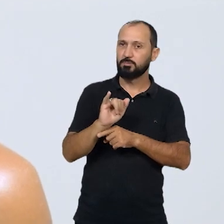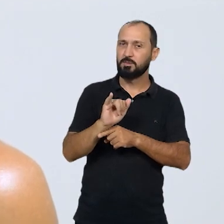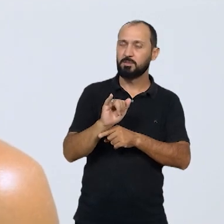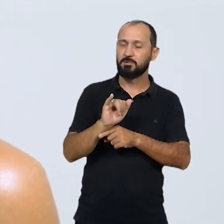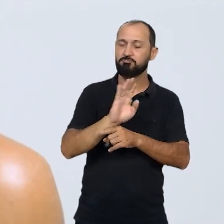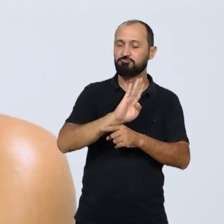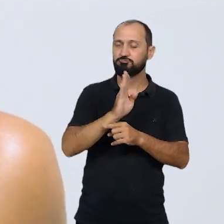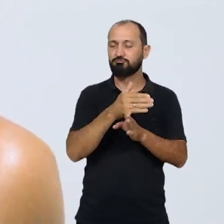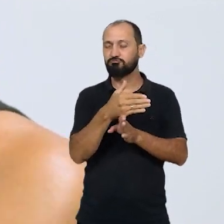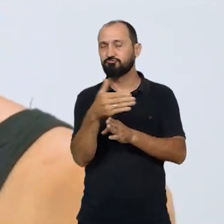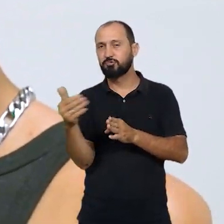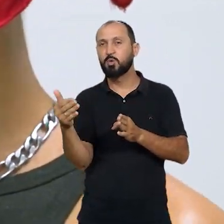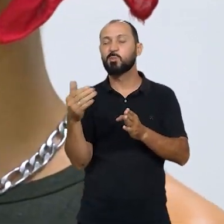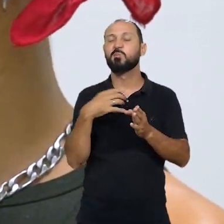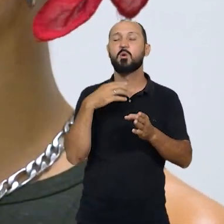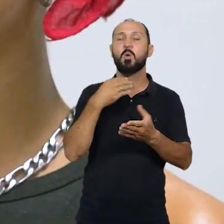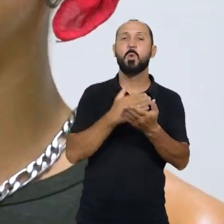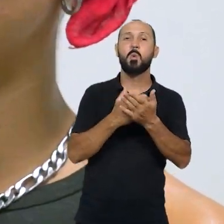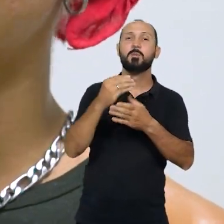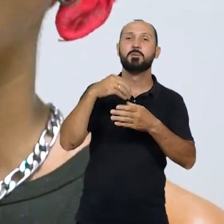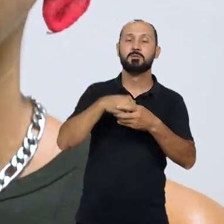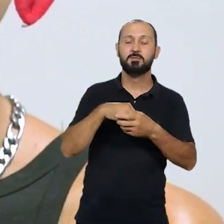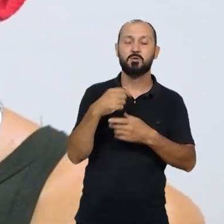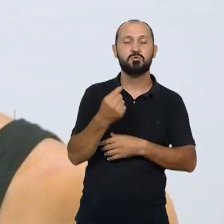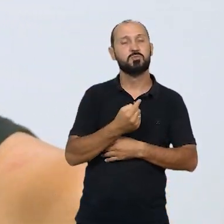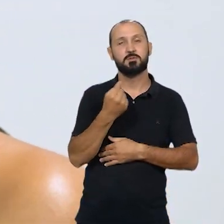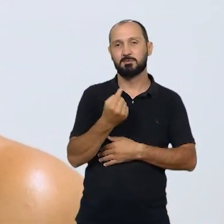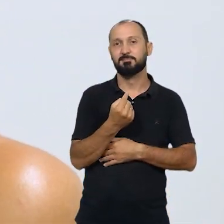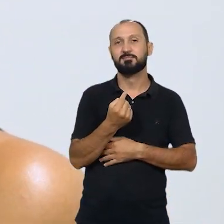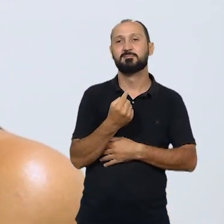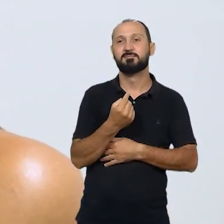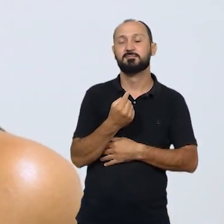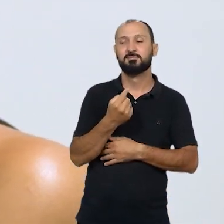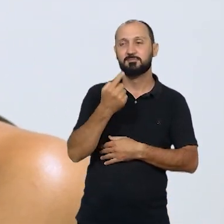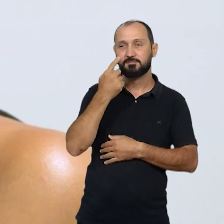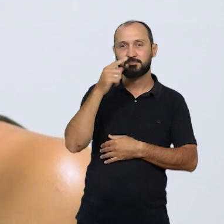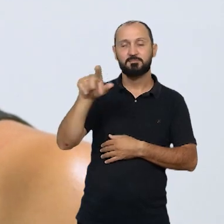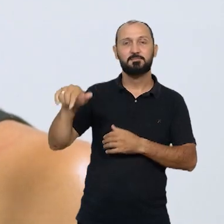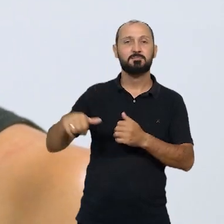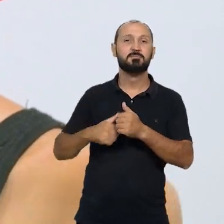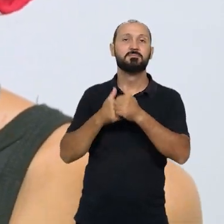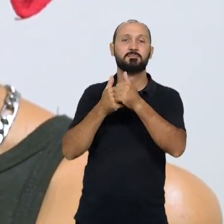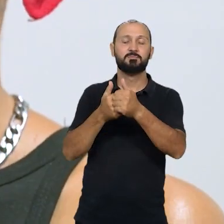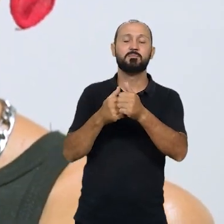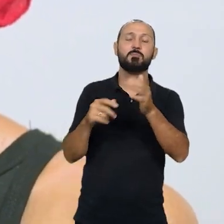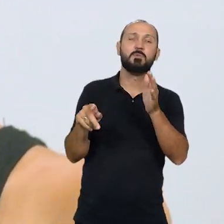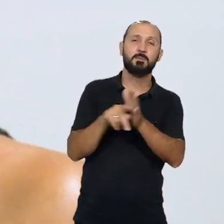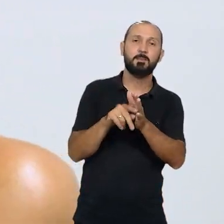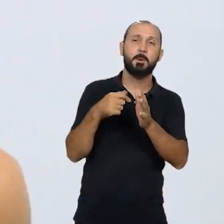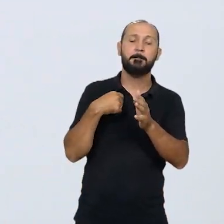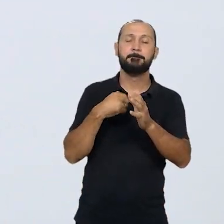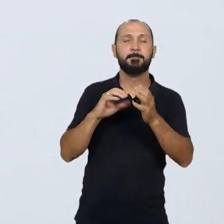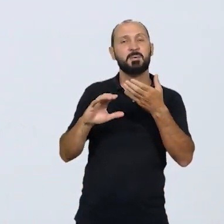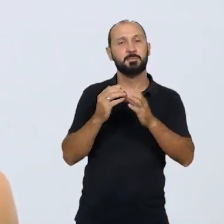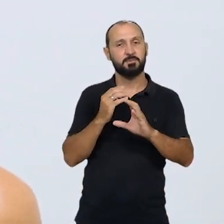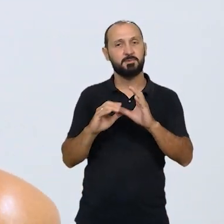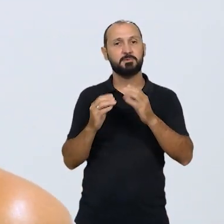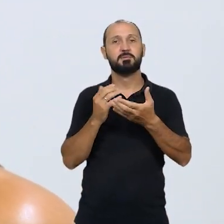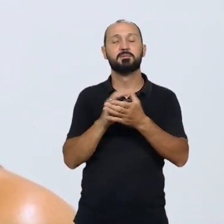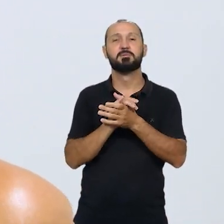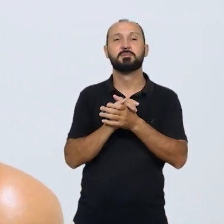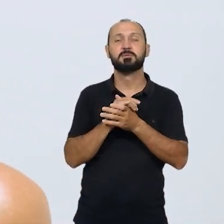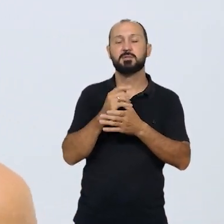ter uma percussionista também. Mas elas estão em alguns clipes aí. Sim. Então, sim. Estão presentes, sim. No